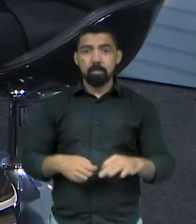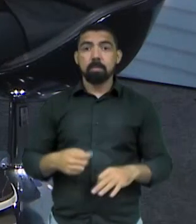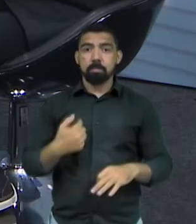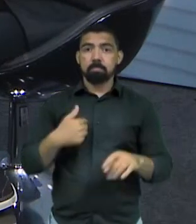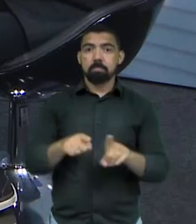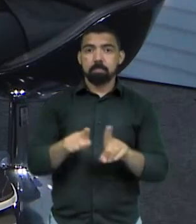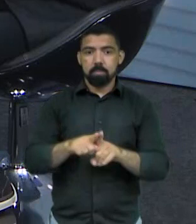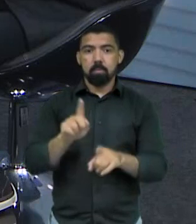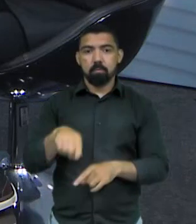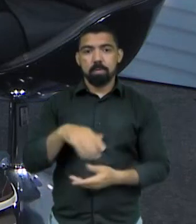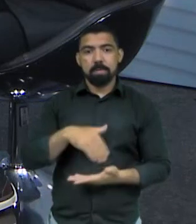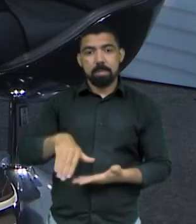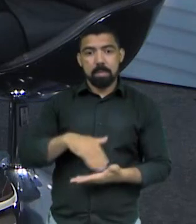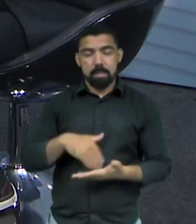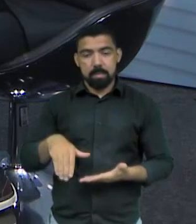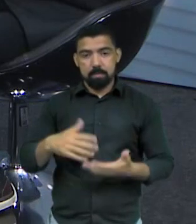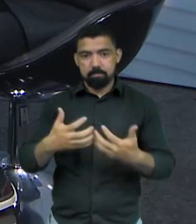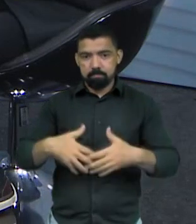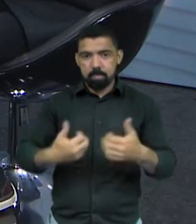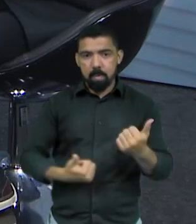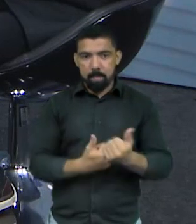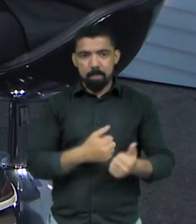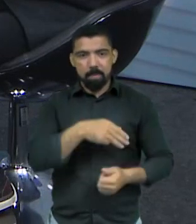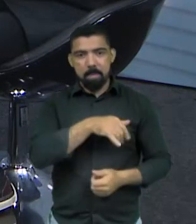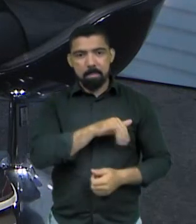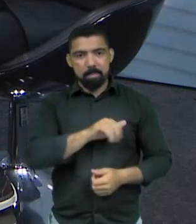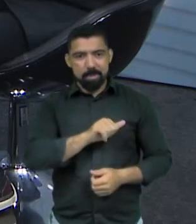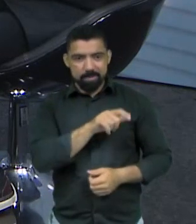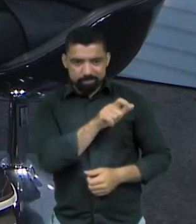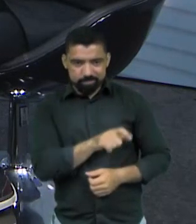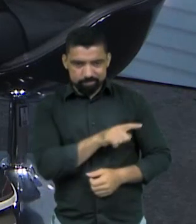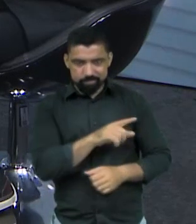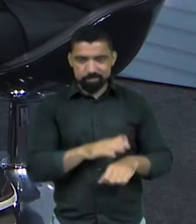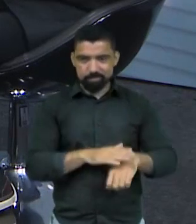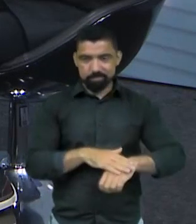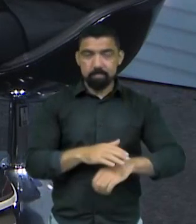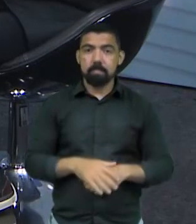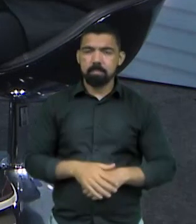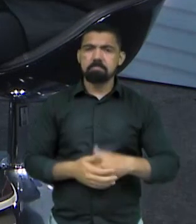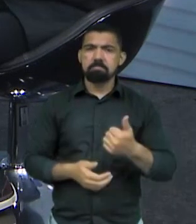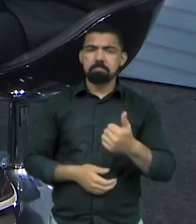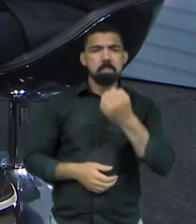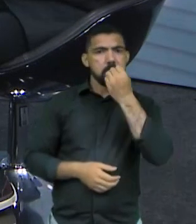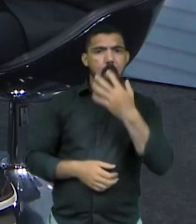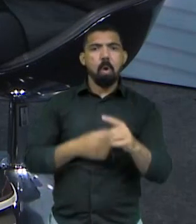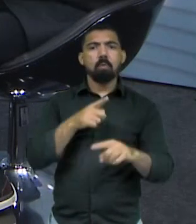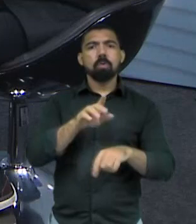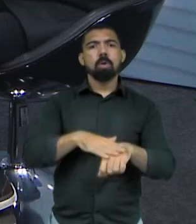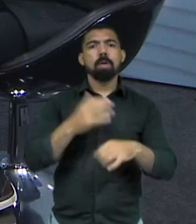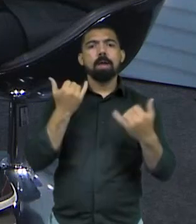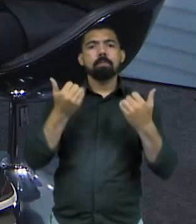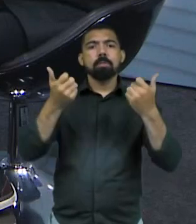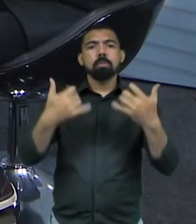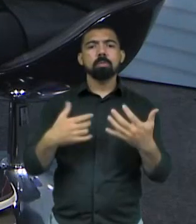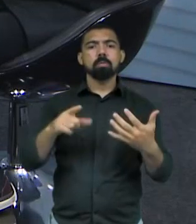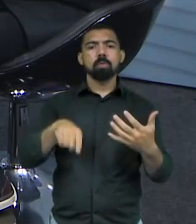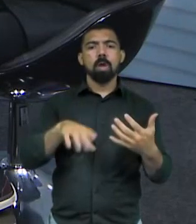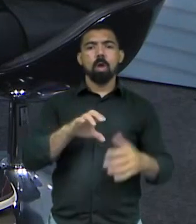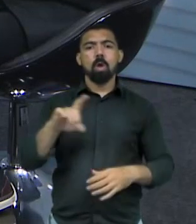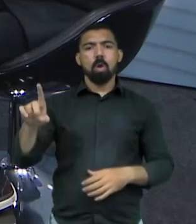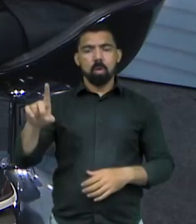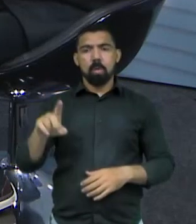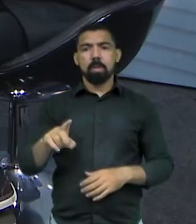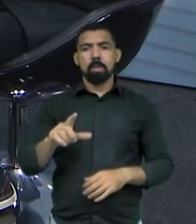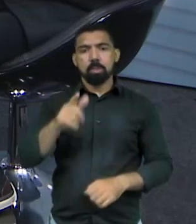executivo apoiando o Maia lá na SEDEC. Interessante. E, aliás, o senhor deu uma informação aí, porque o senhor coordenava gestão de resultados, gestão de